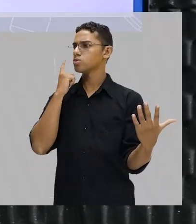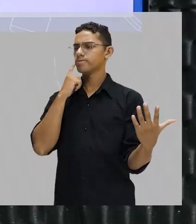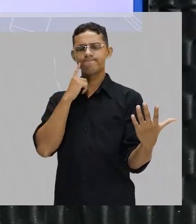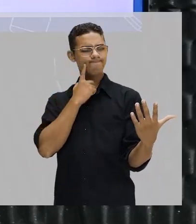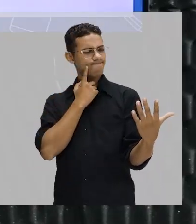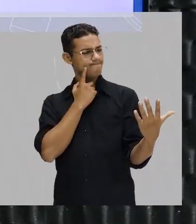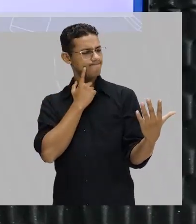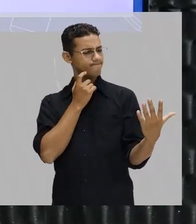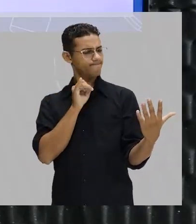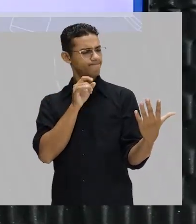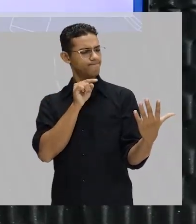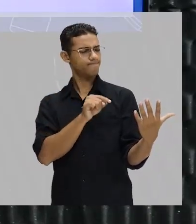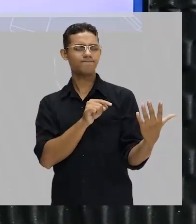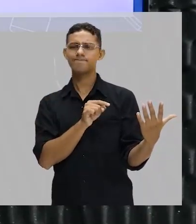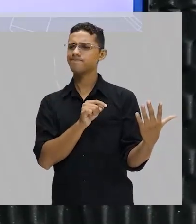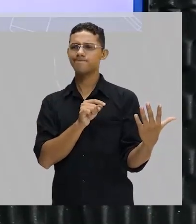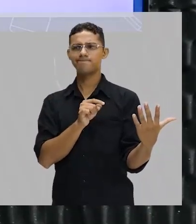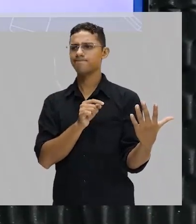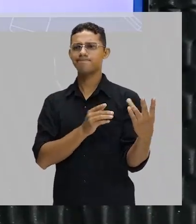o texto de vocês.